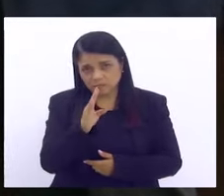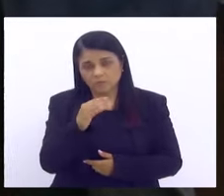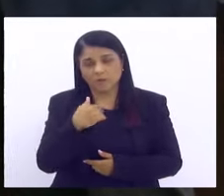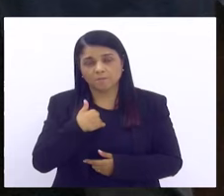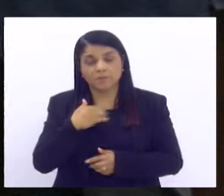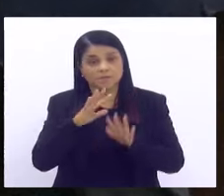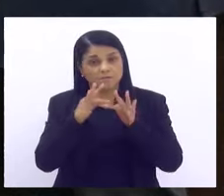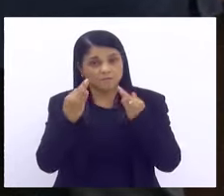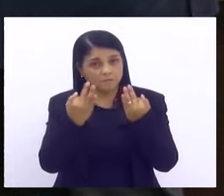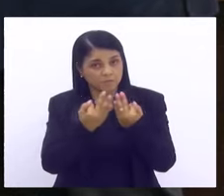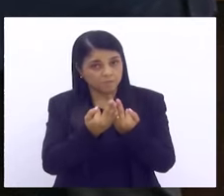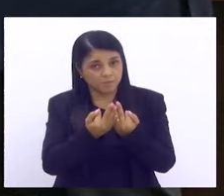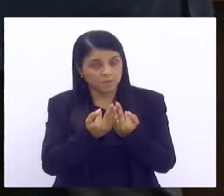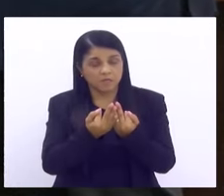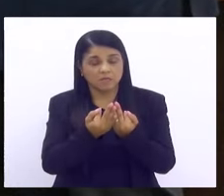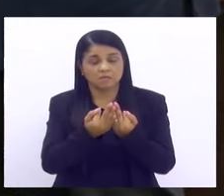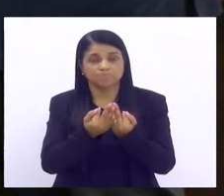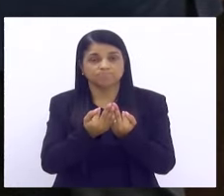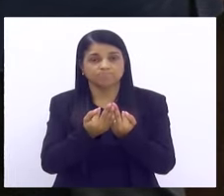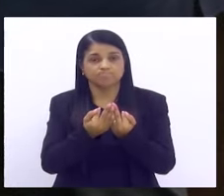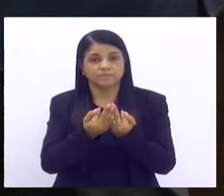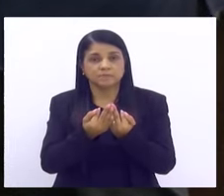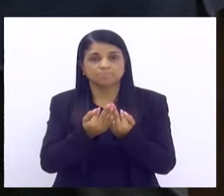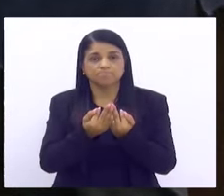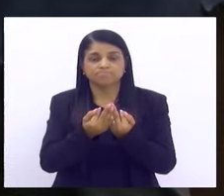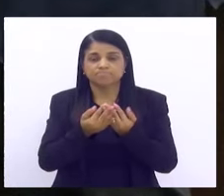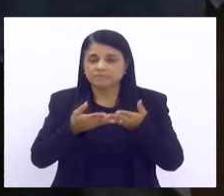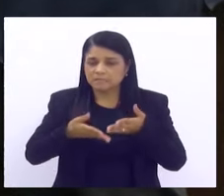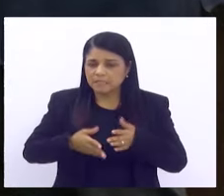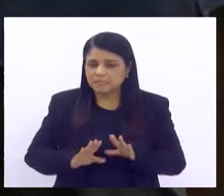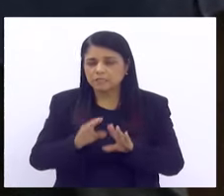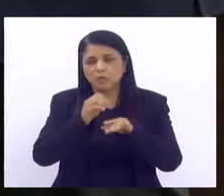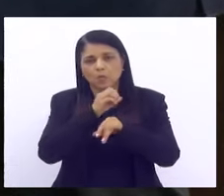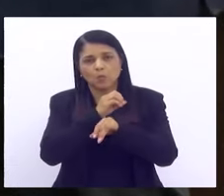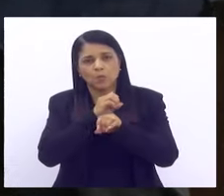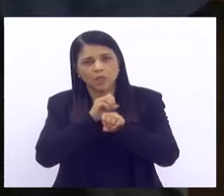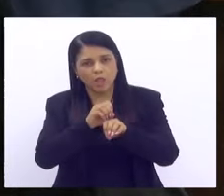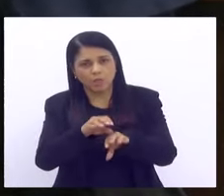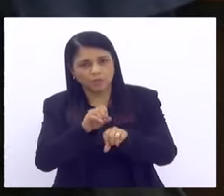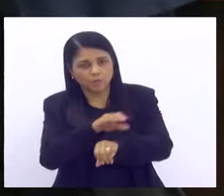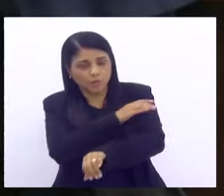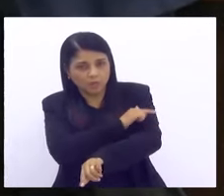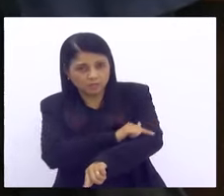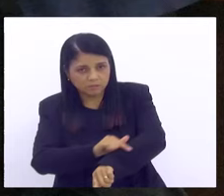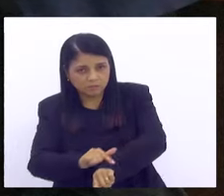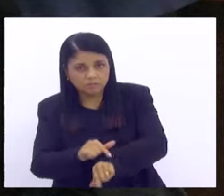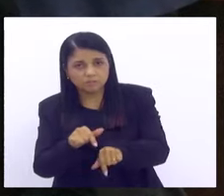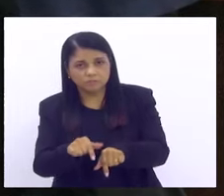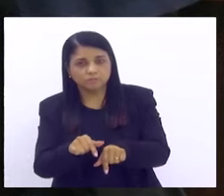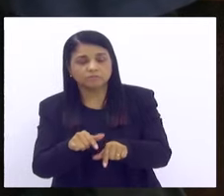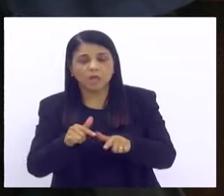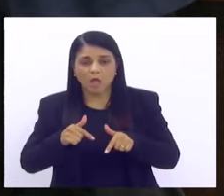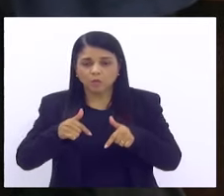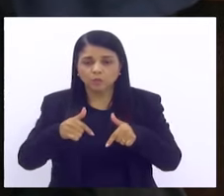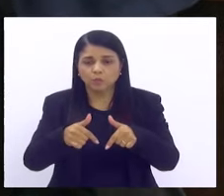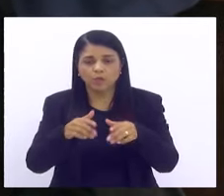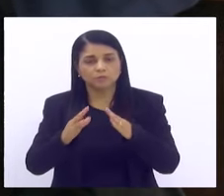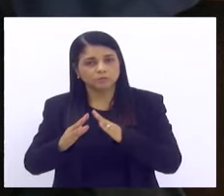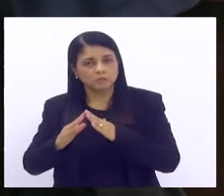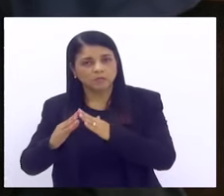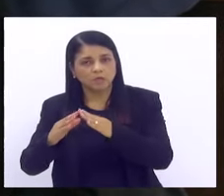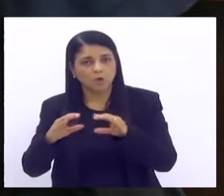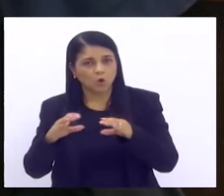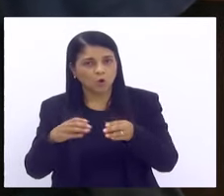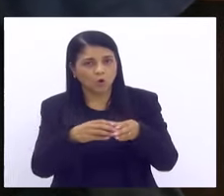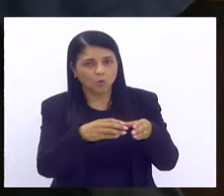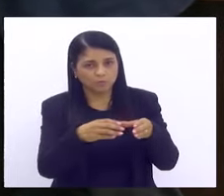minha família toda foi criada, educada e atuando muito na comunidade, principalmente